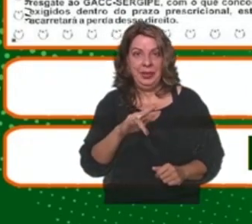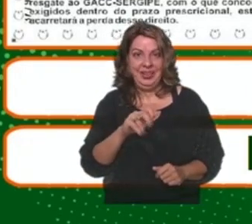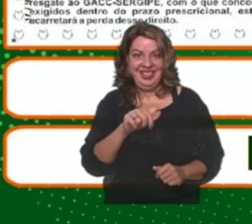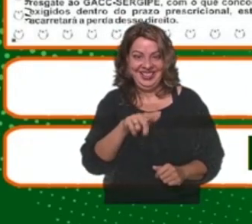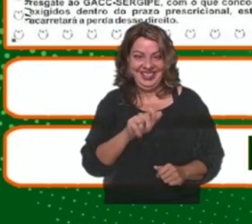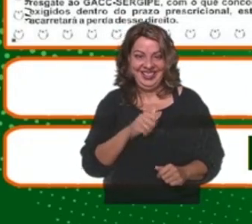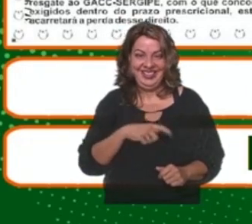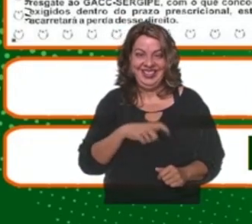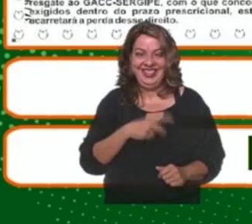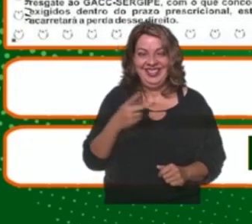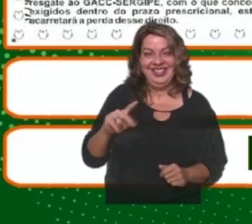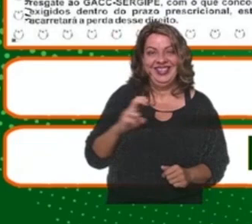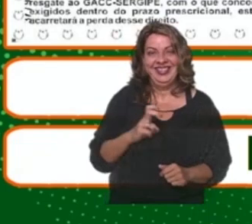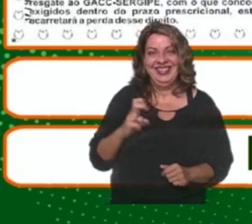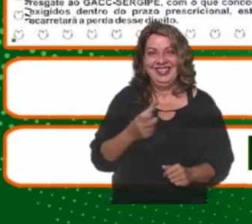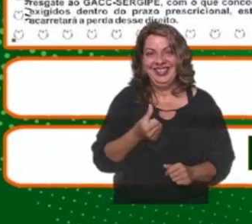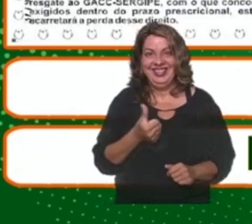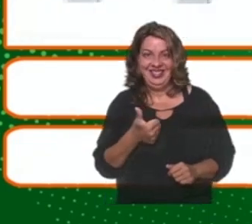título